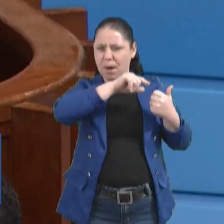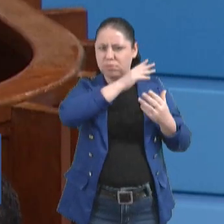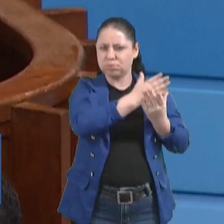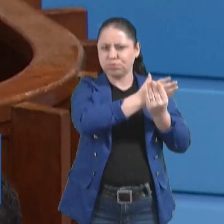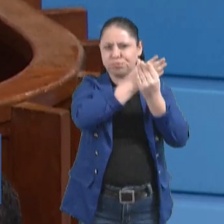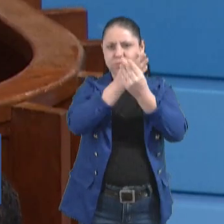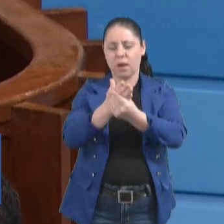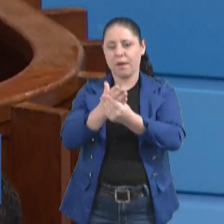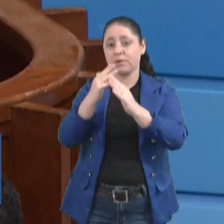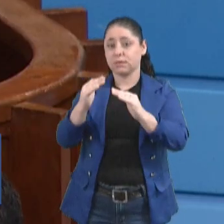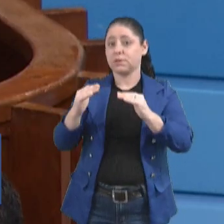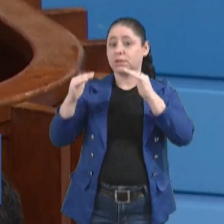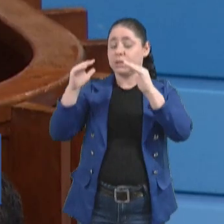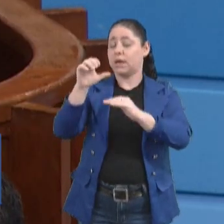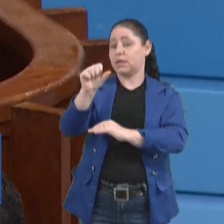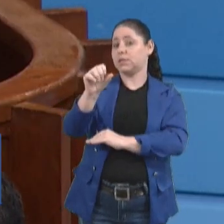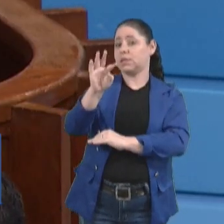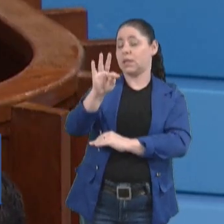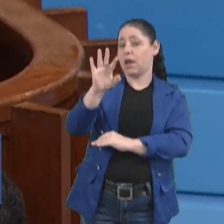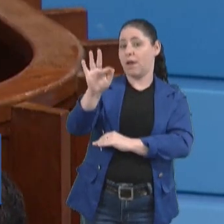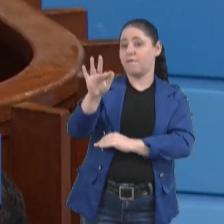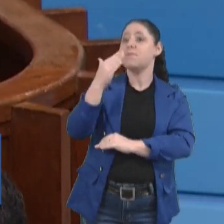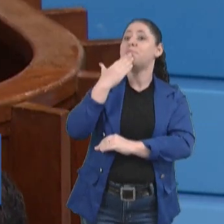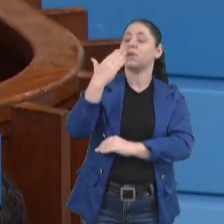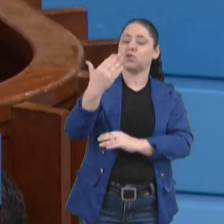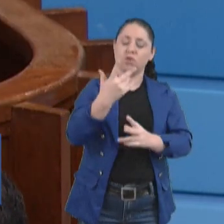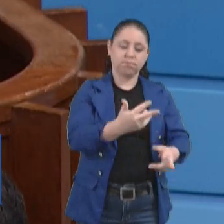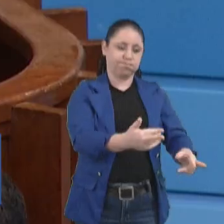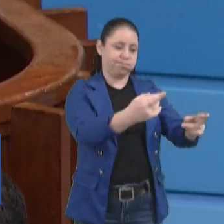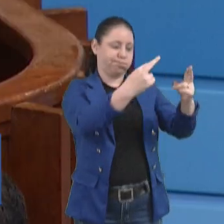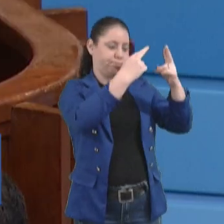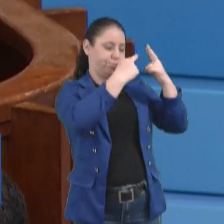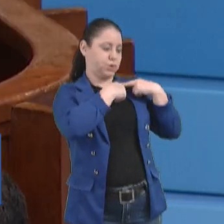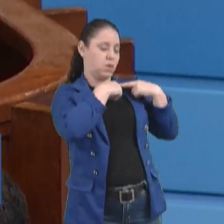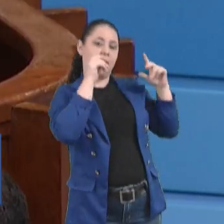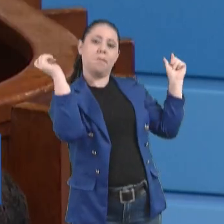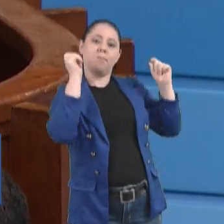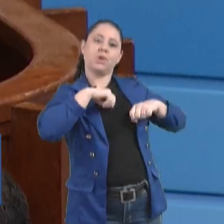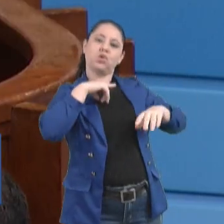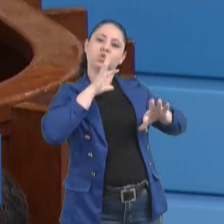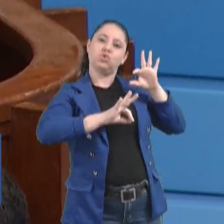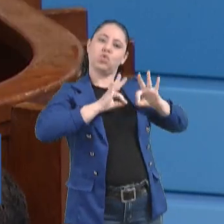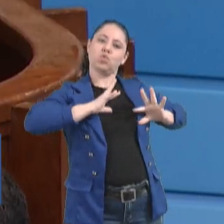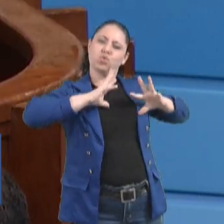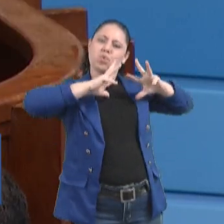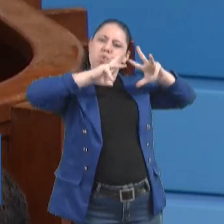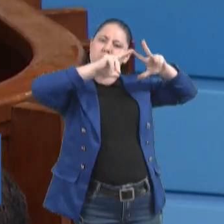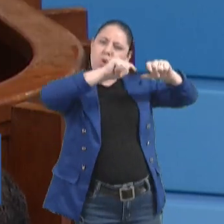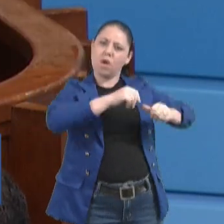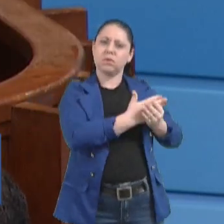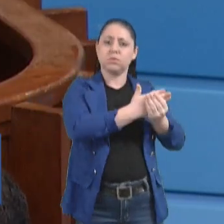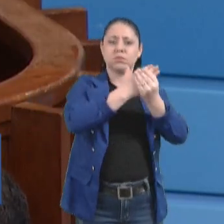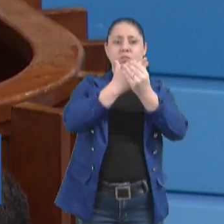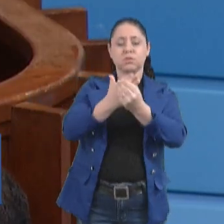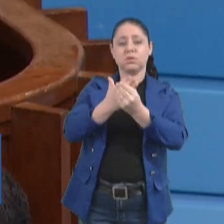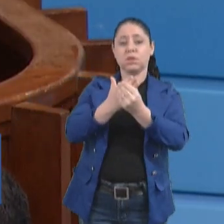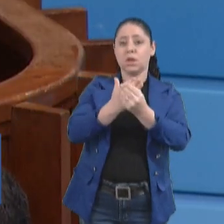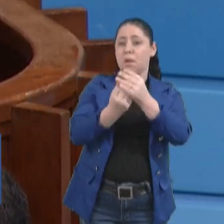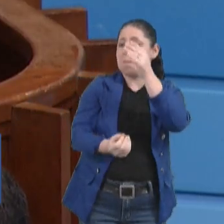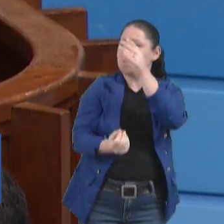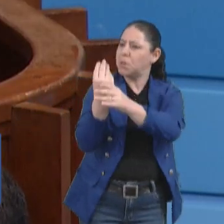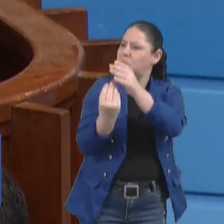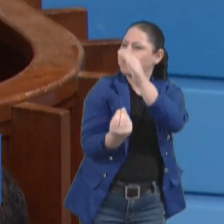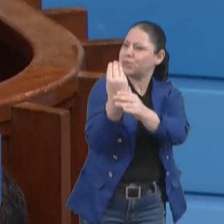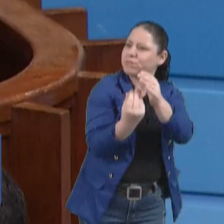até que o Supremo Tribunal Federal avocou para si a competência para julgar todas essas ações que brotaram